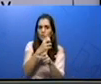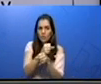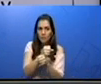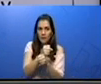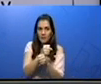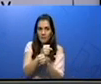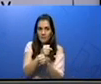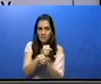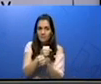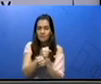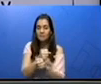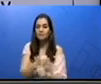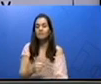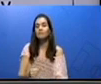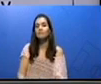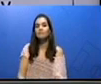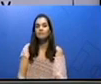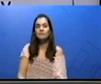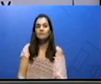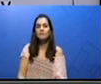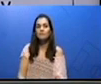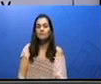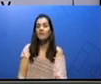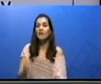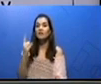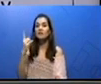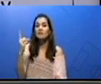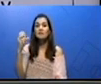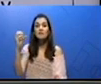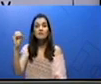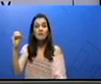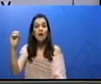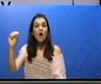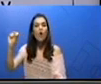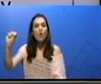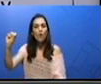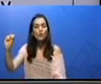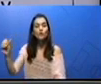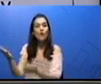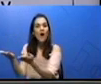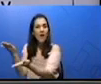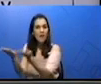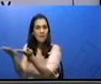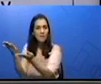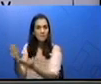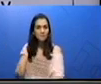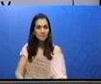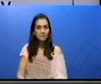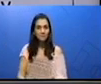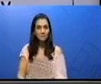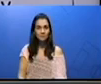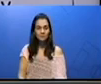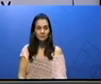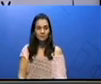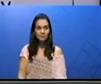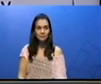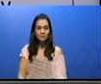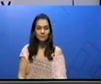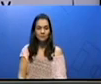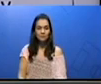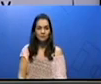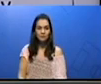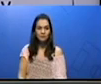28 gramas de nitrogênio mais 80 gramas de oxigênio, resulta em 108 gramas de dióxido